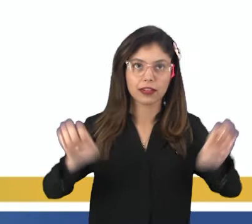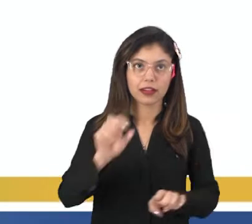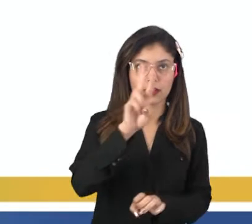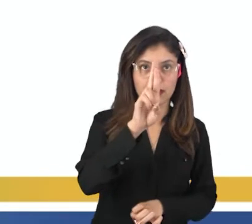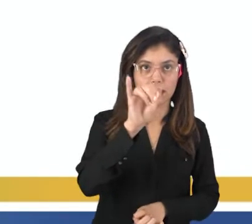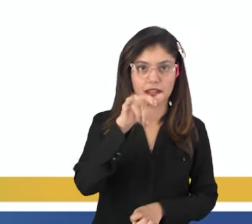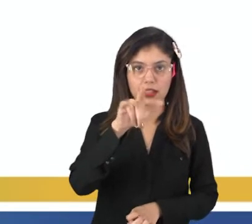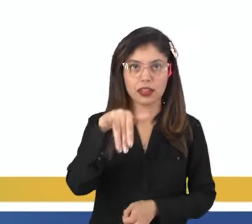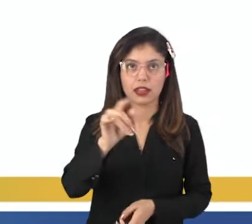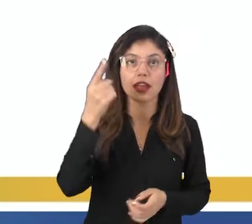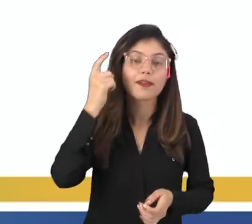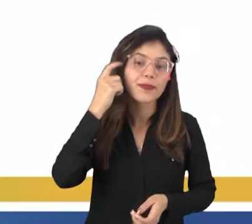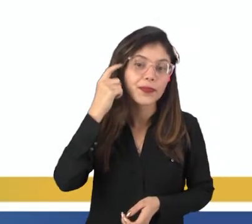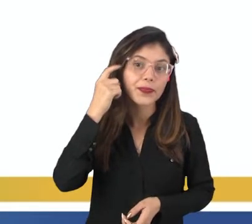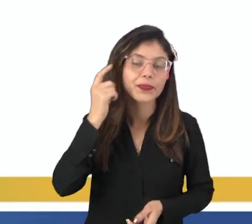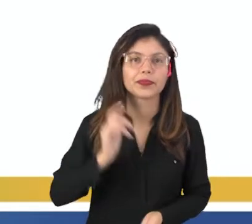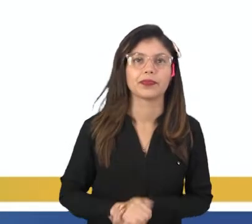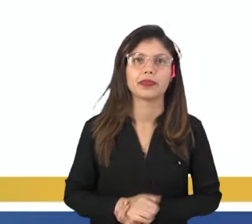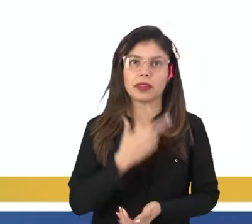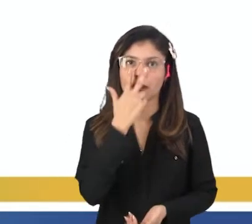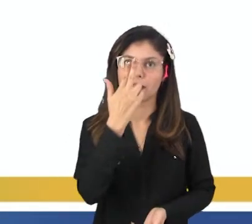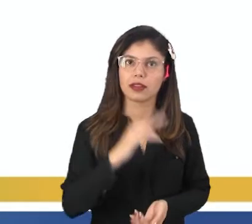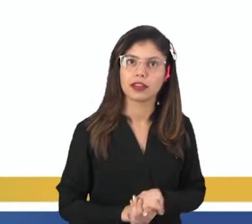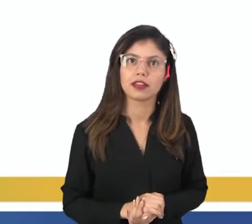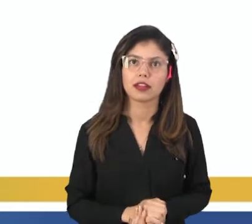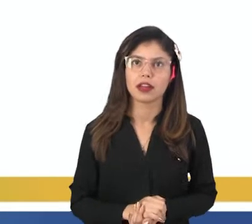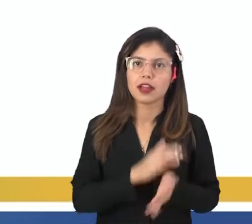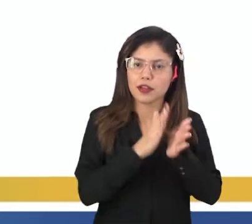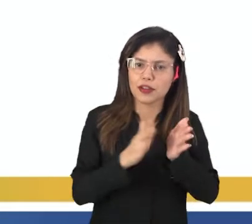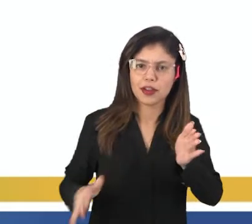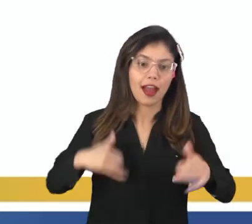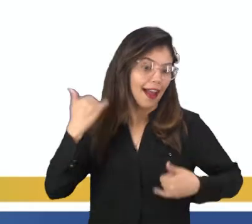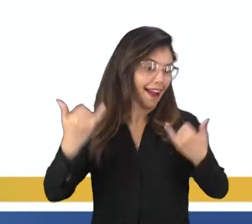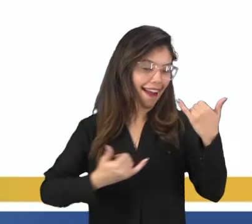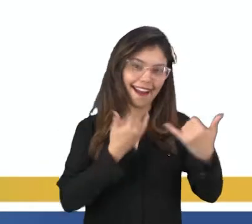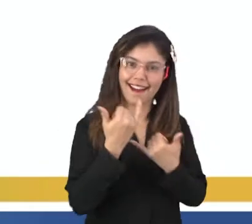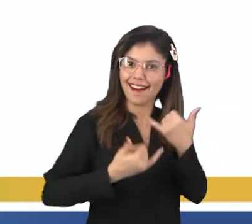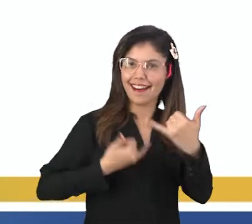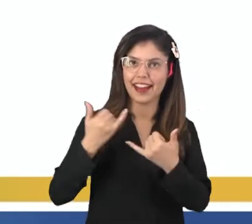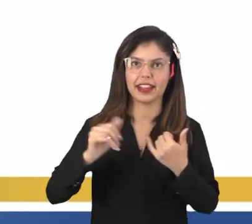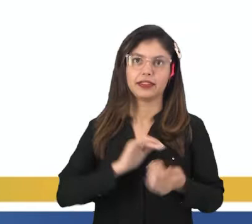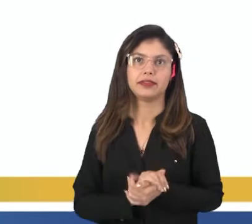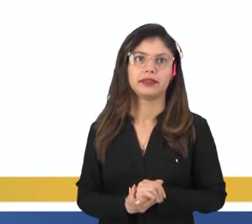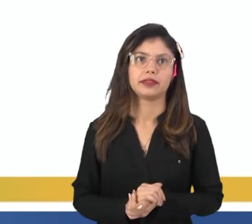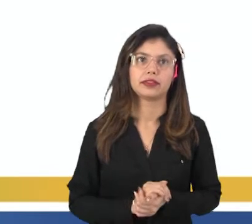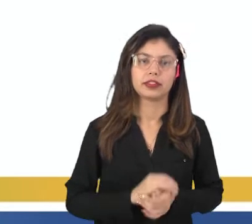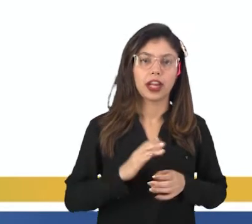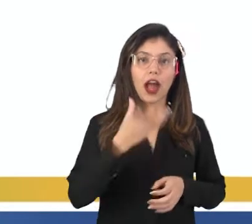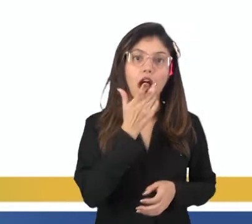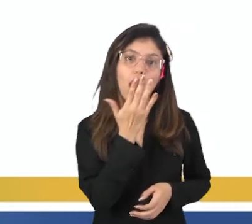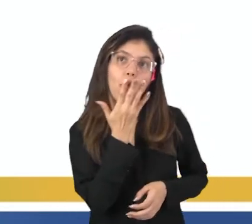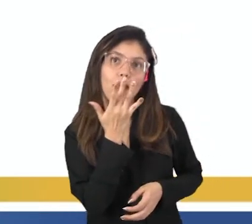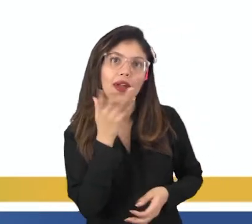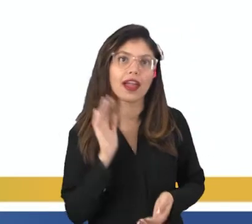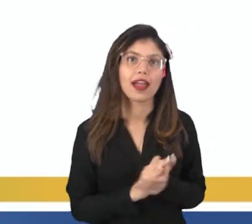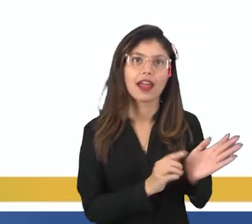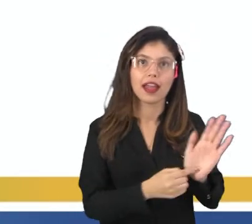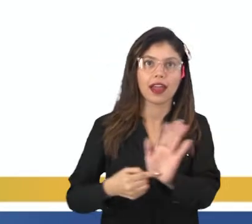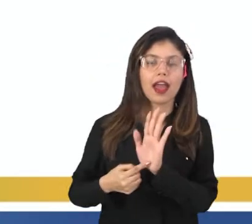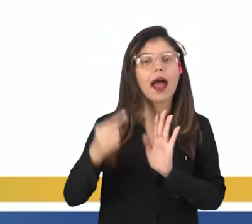apresenta a estrutura da mente de Riley parecendo o espécie de parque de diversões as bolas coloridas